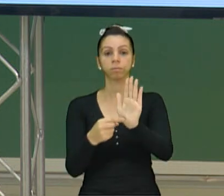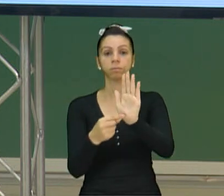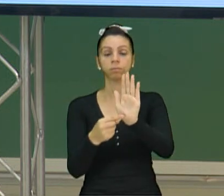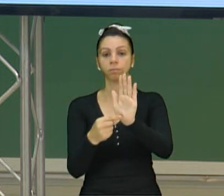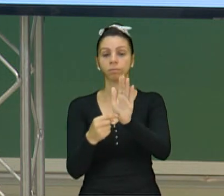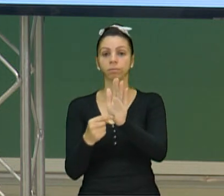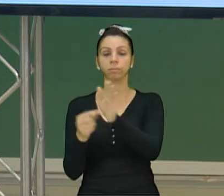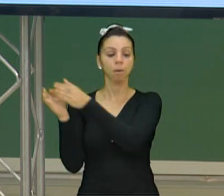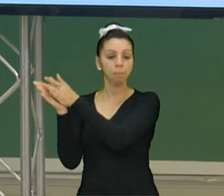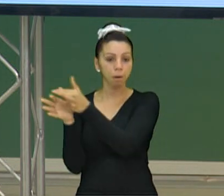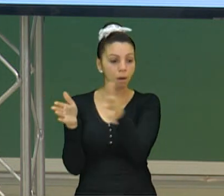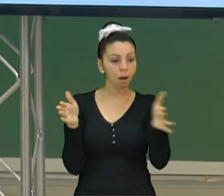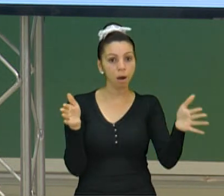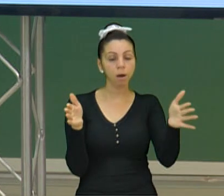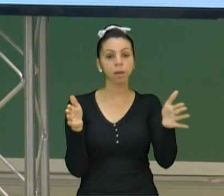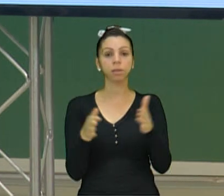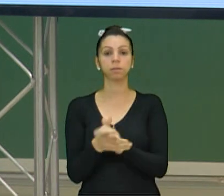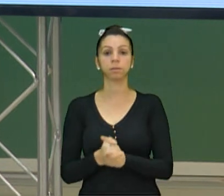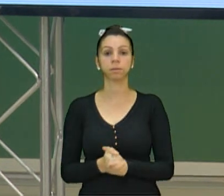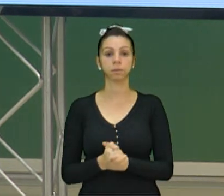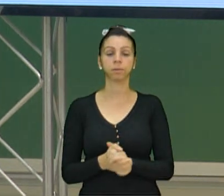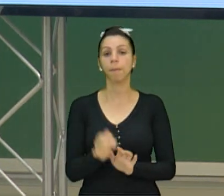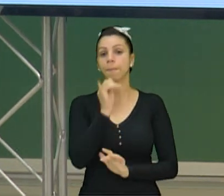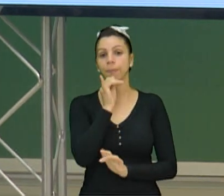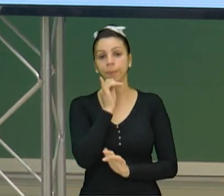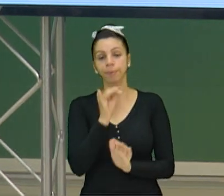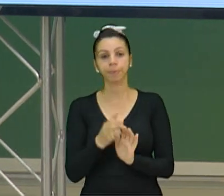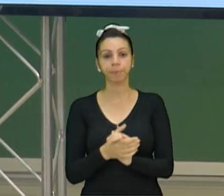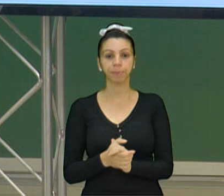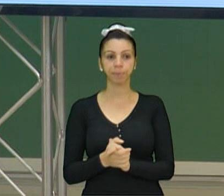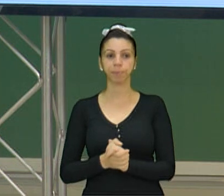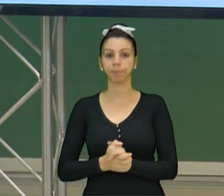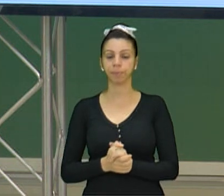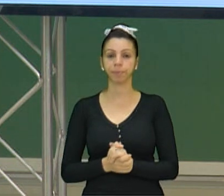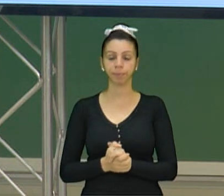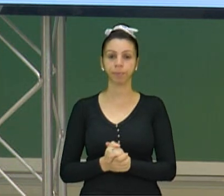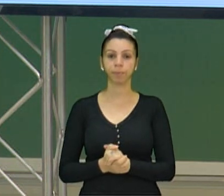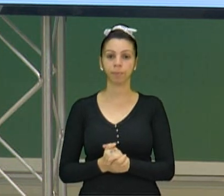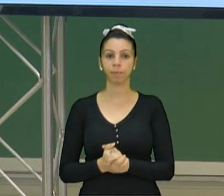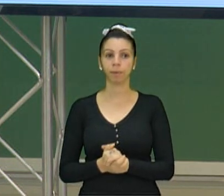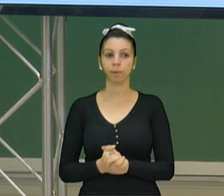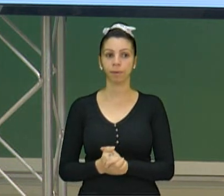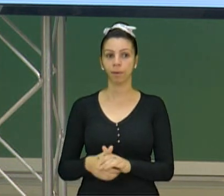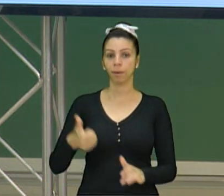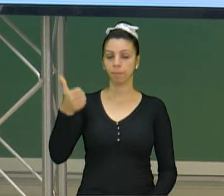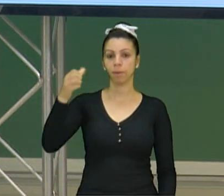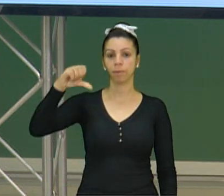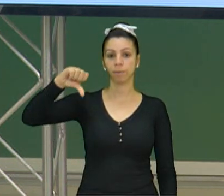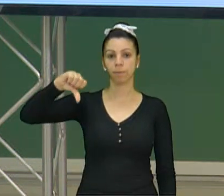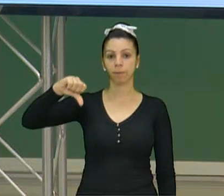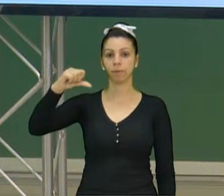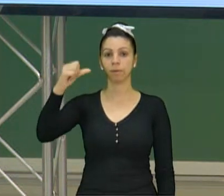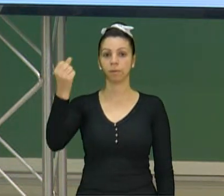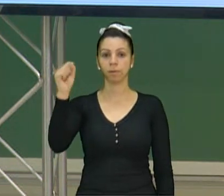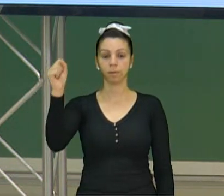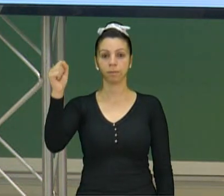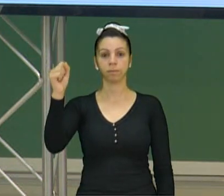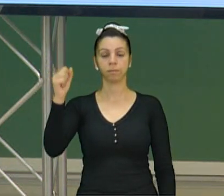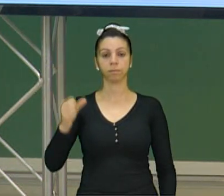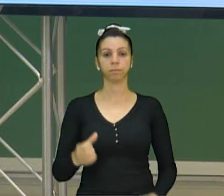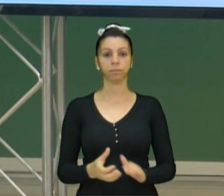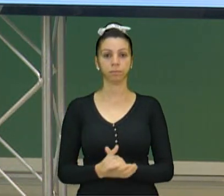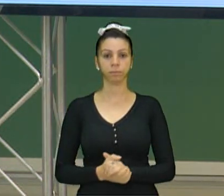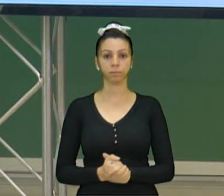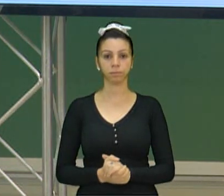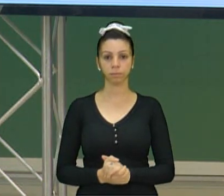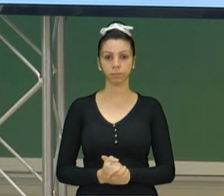no decorrer dos jogos, né? Então, por exemplo, 1988, nós temos traditional media, TV,